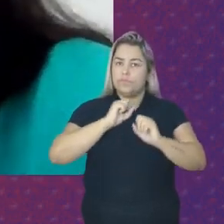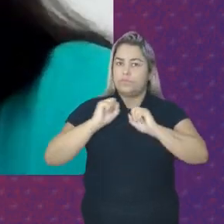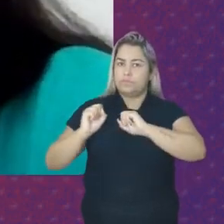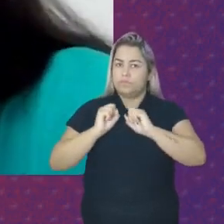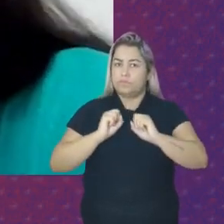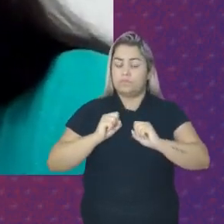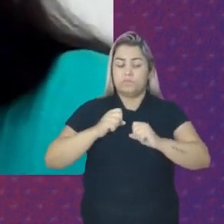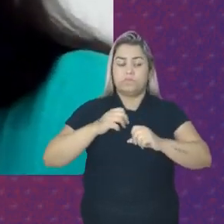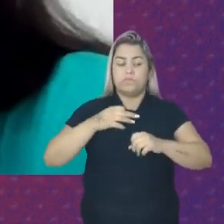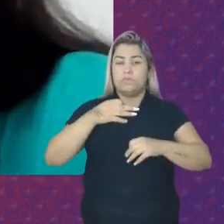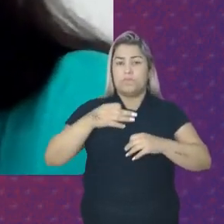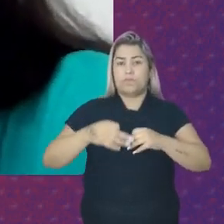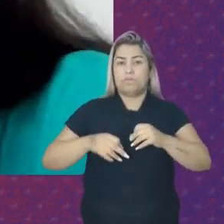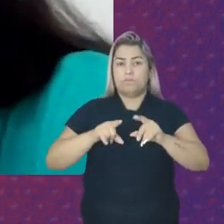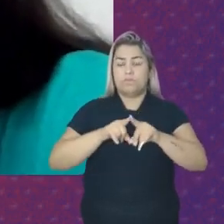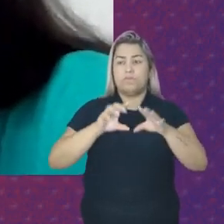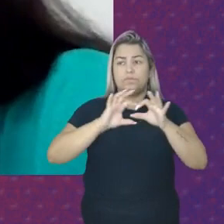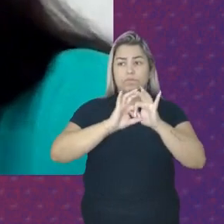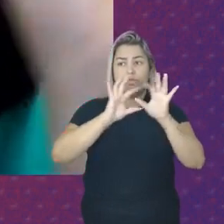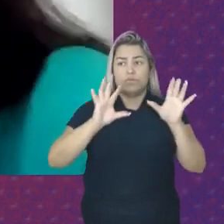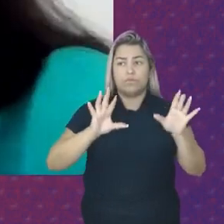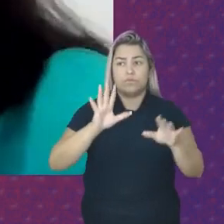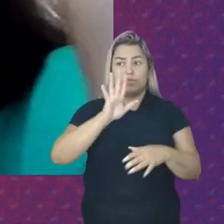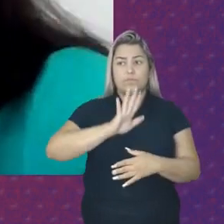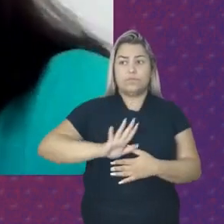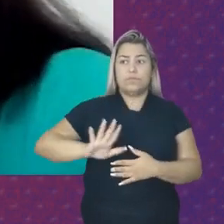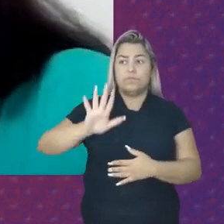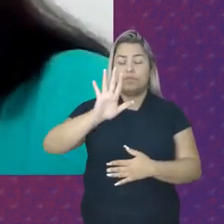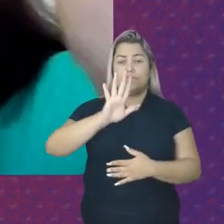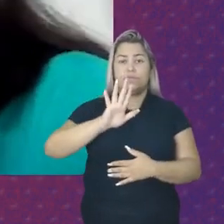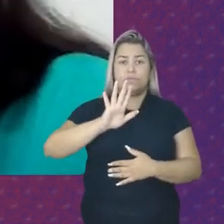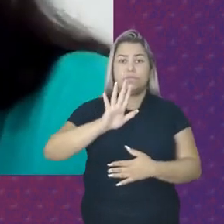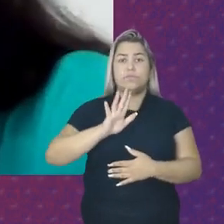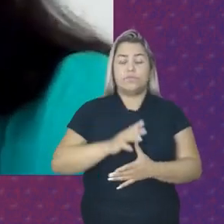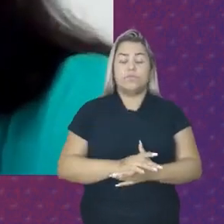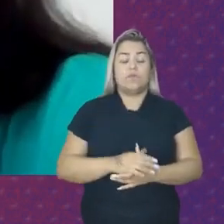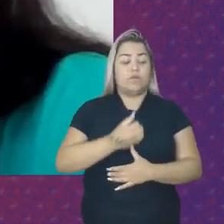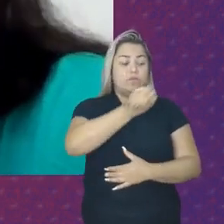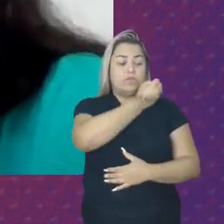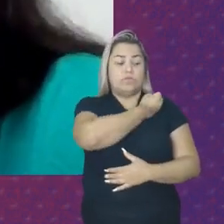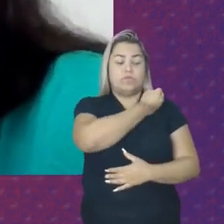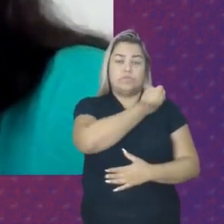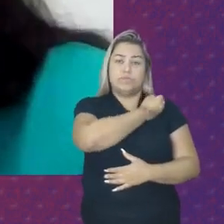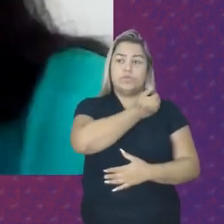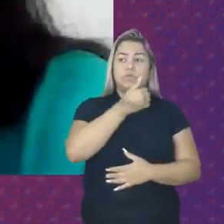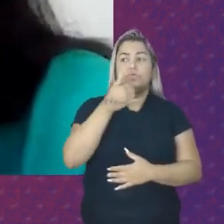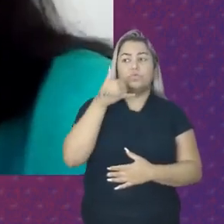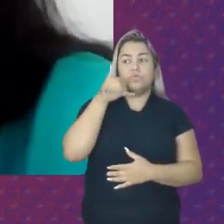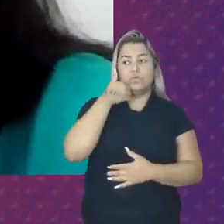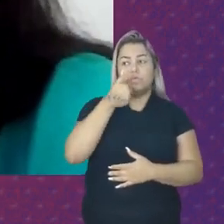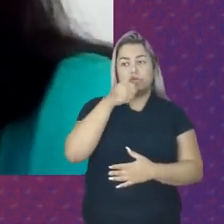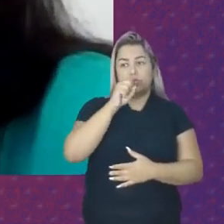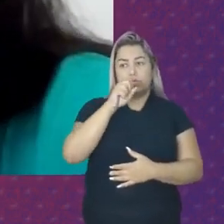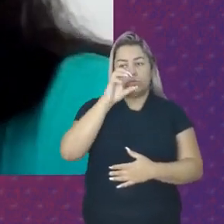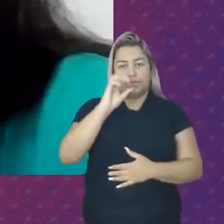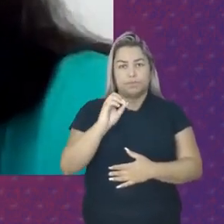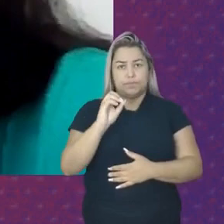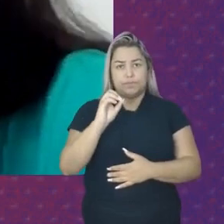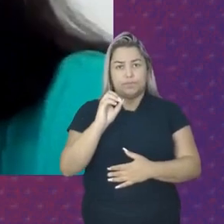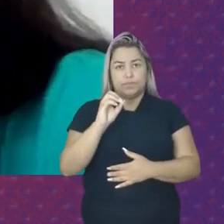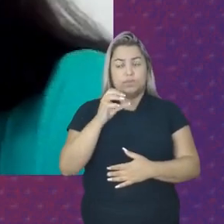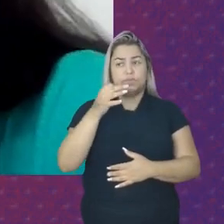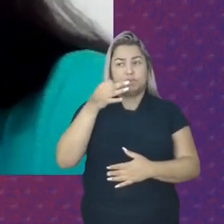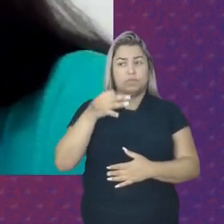a disponibilizar em âmbito nacional esse tridígito, né, que é o número telefônico 180 destinado